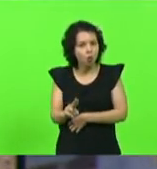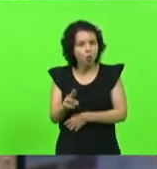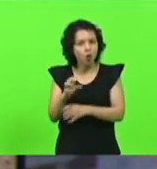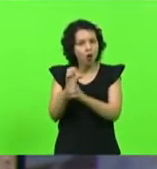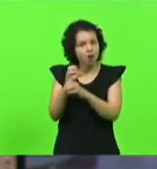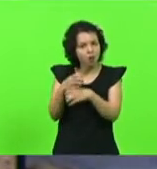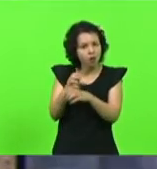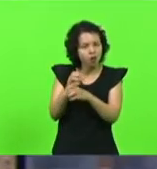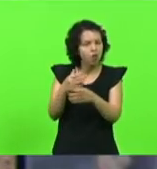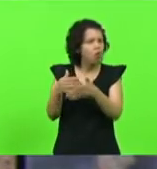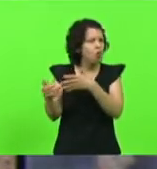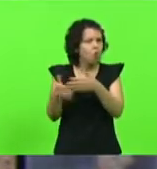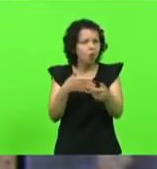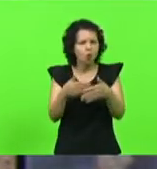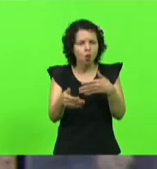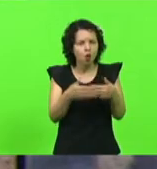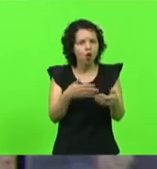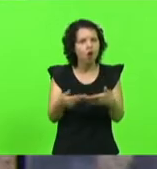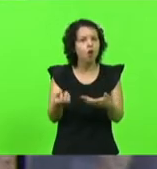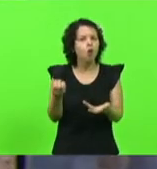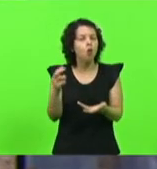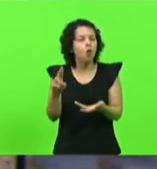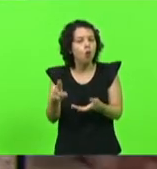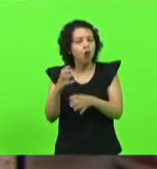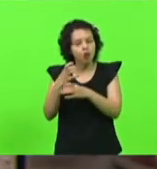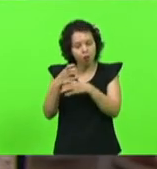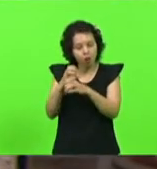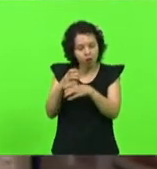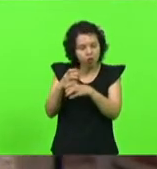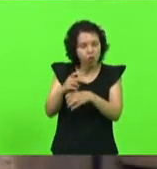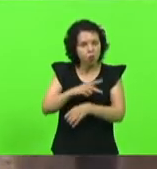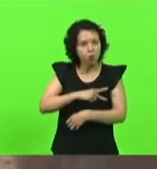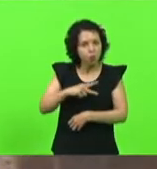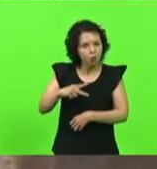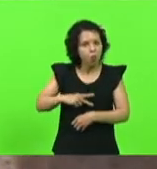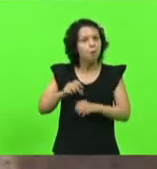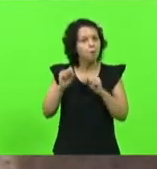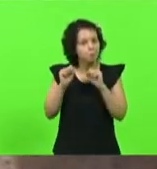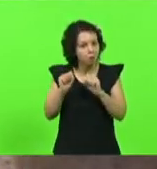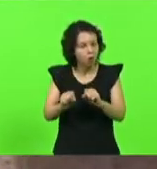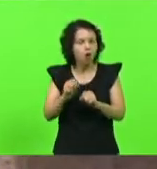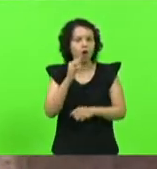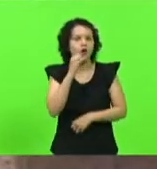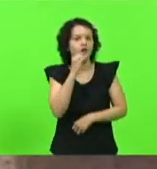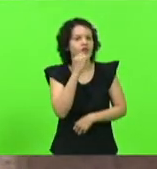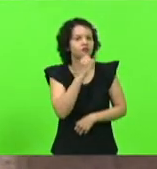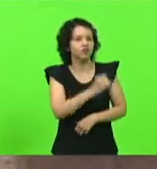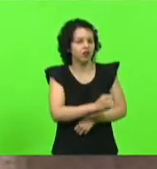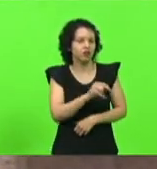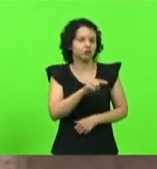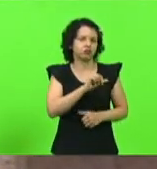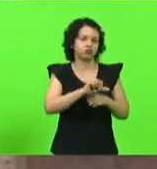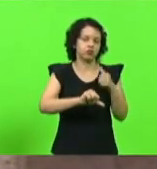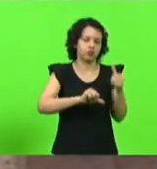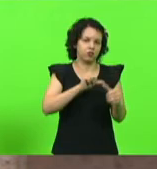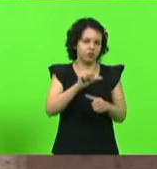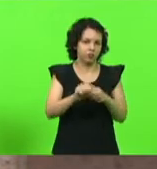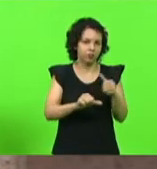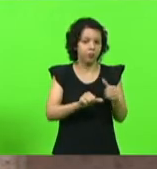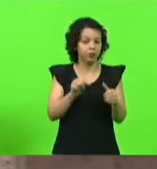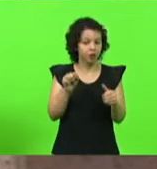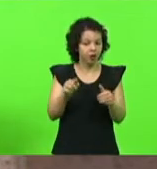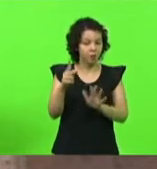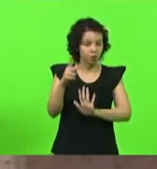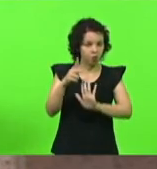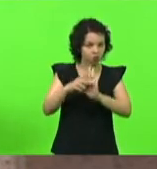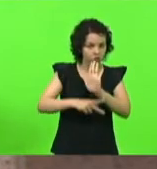ou principalmente laboratórios públicos, notifiquem os casos alterados. E mais do que isso, esse projeto prevê